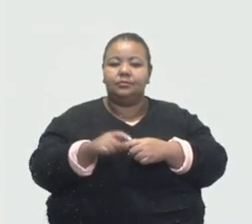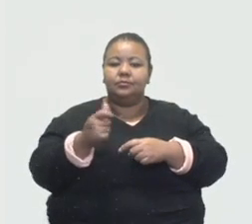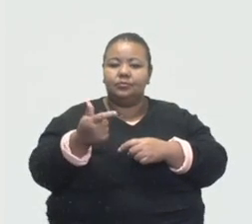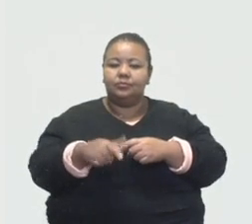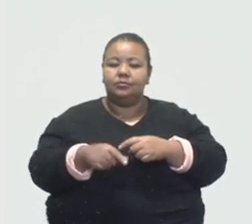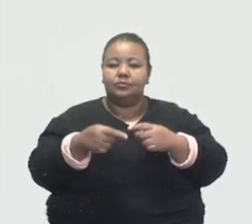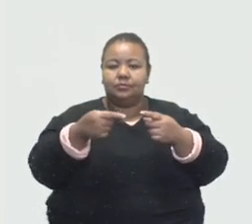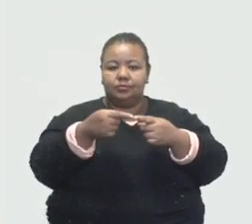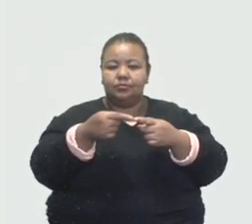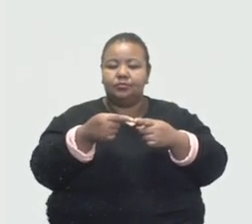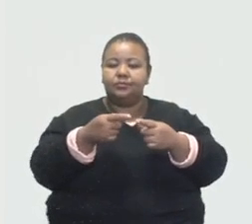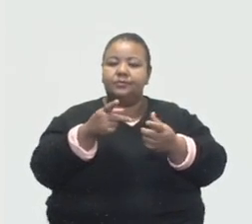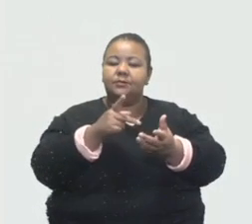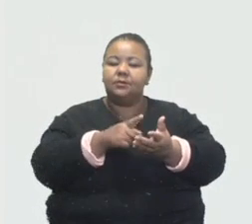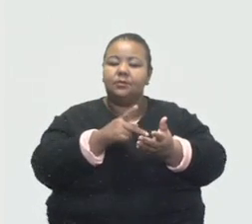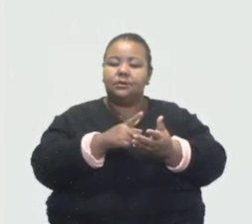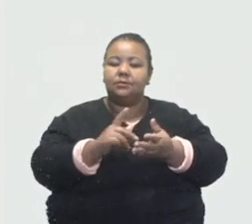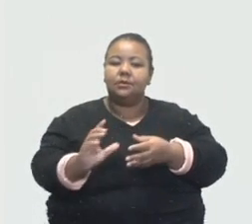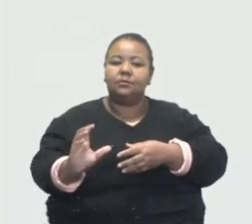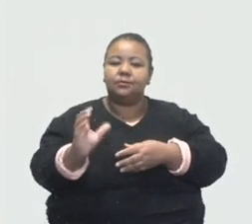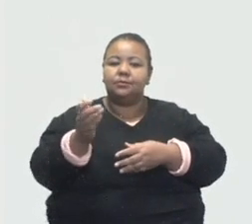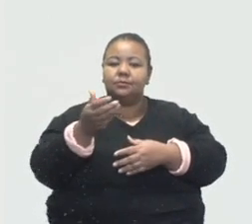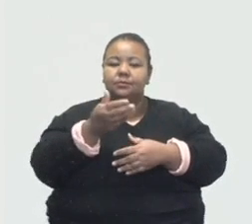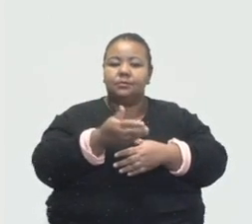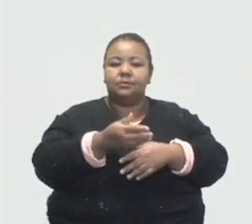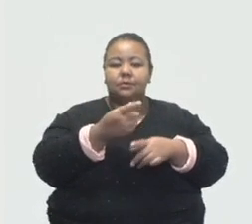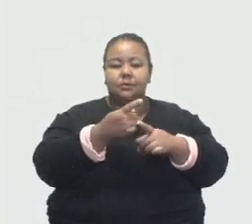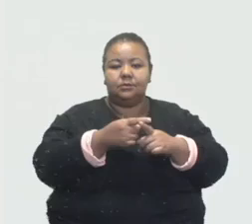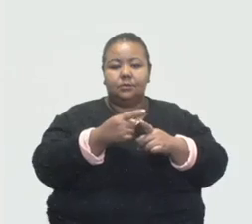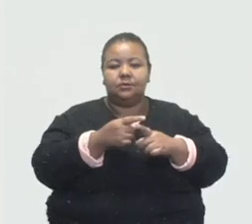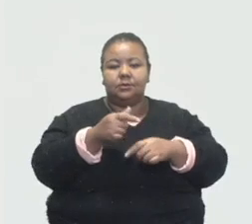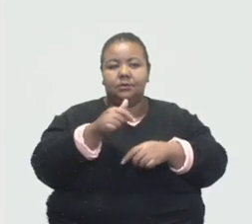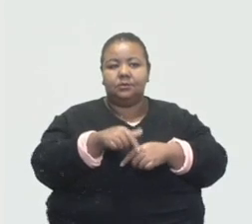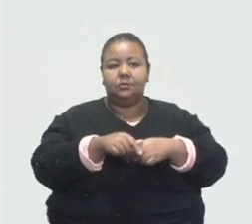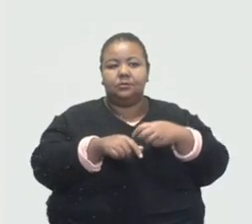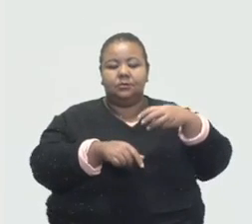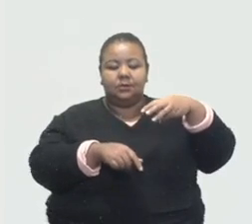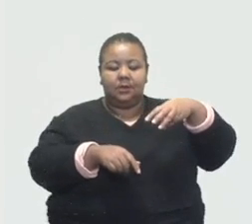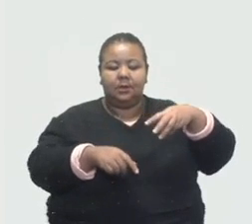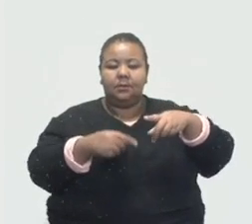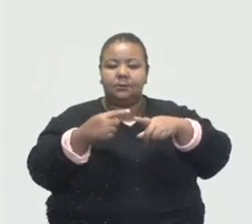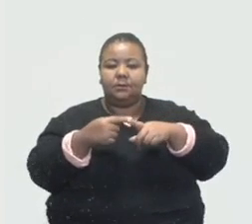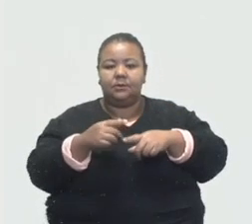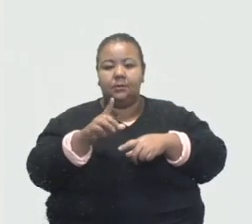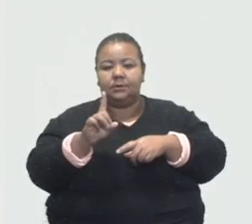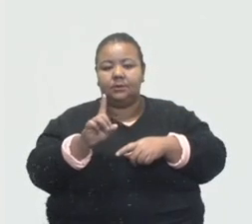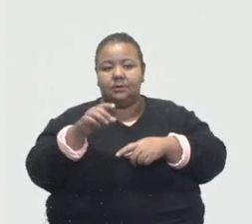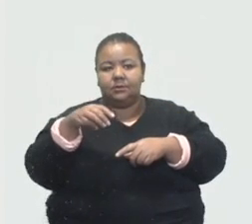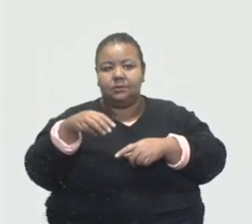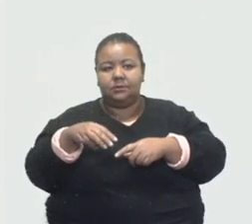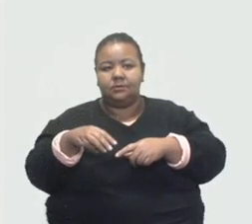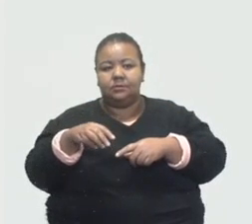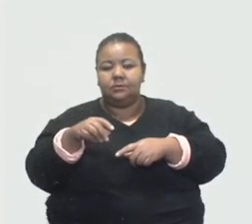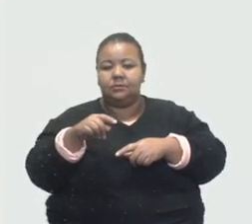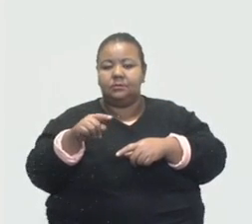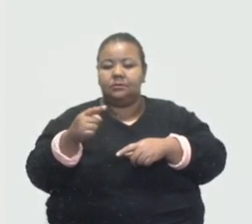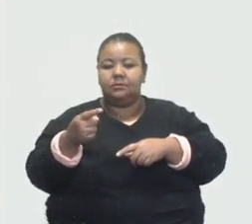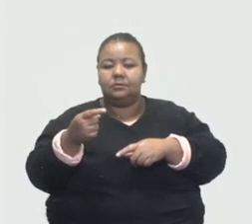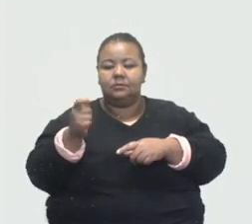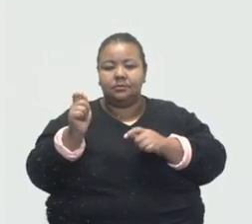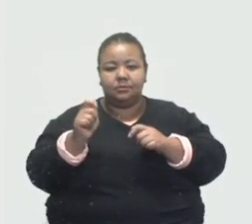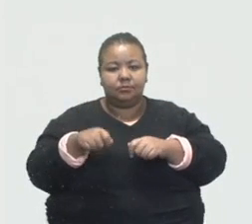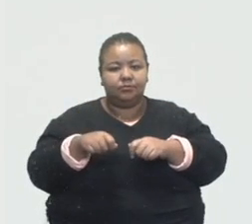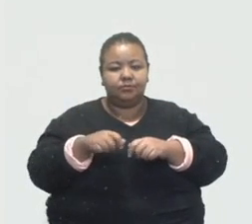satisfeita, se realmente vai acontecer isso, que multiplicando a matriz M pela matriz diagonal e depois o resultado pela matriz